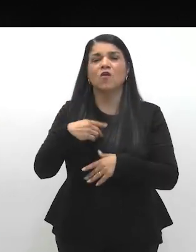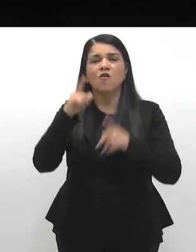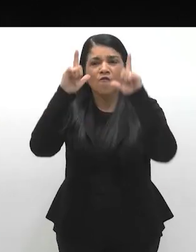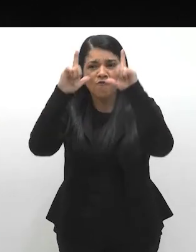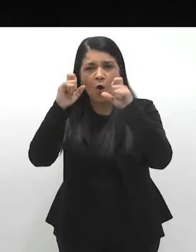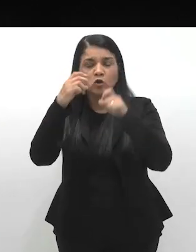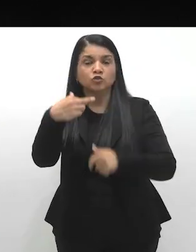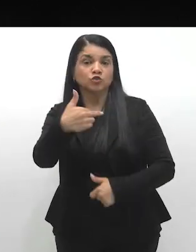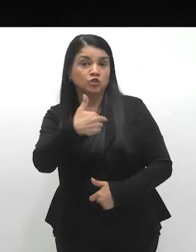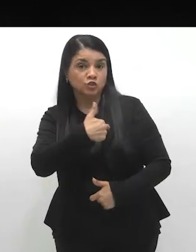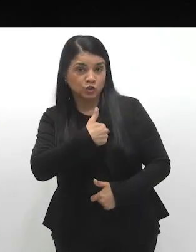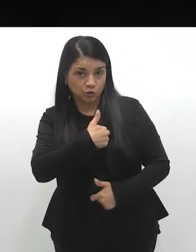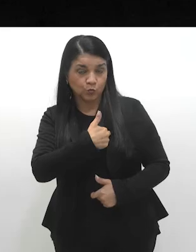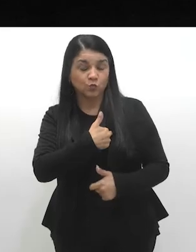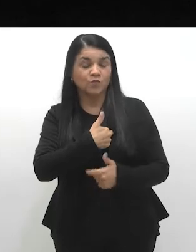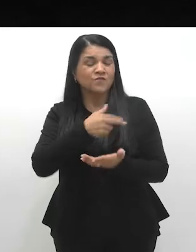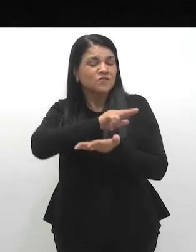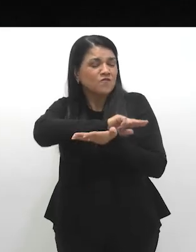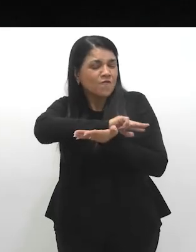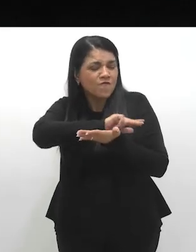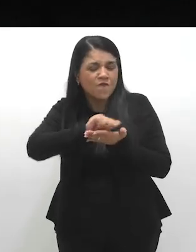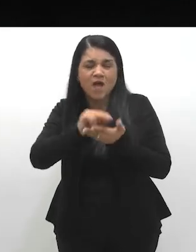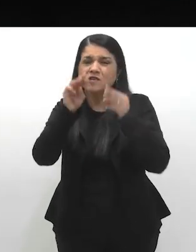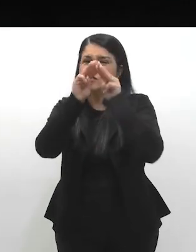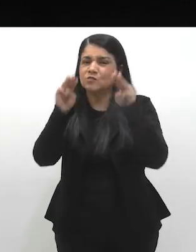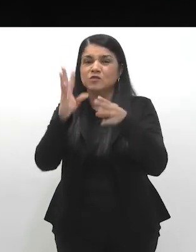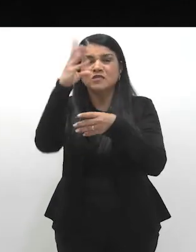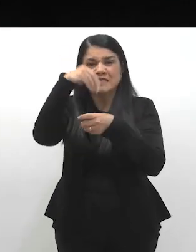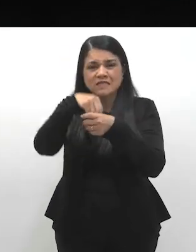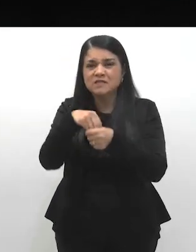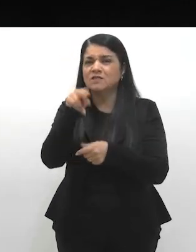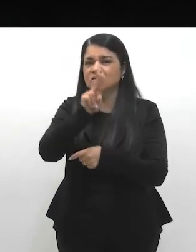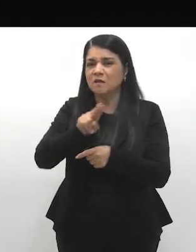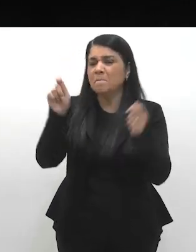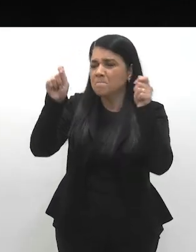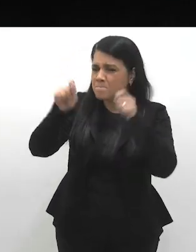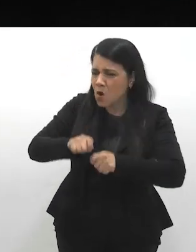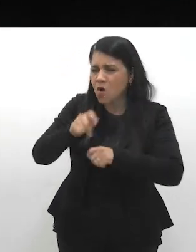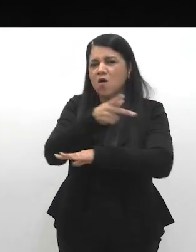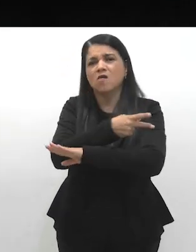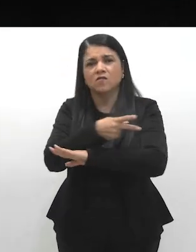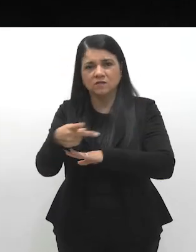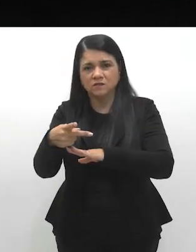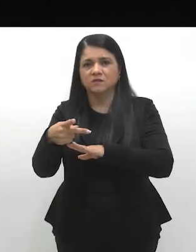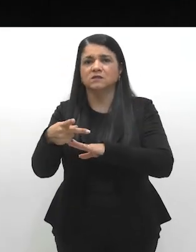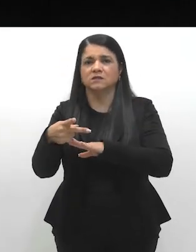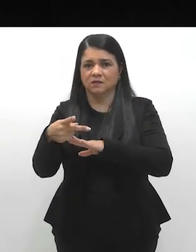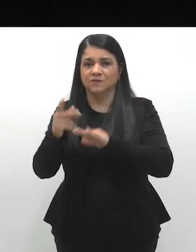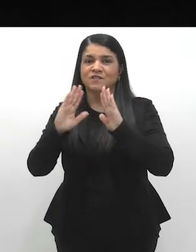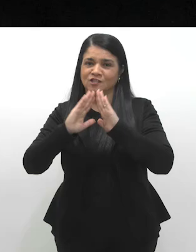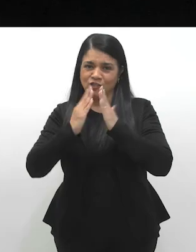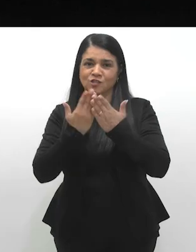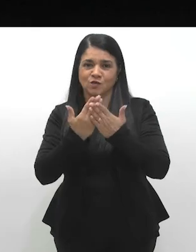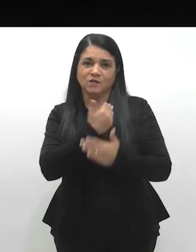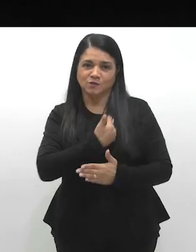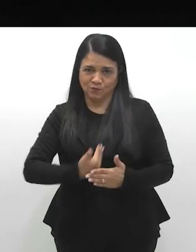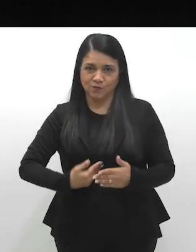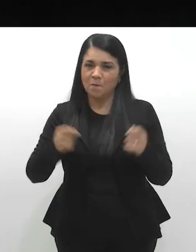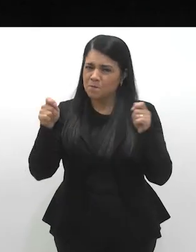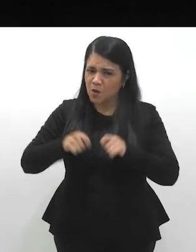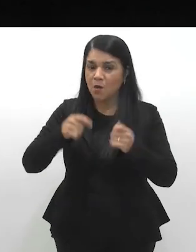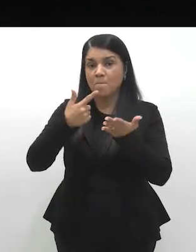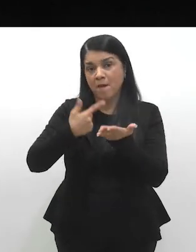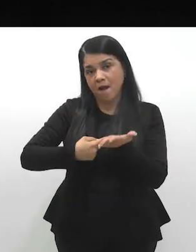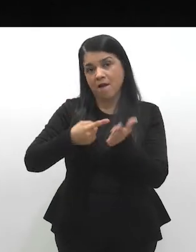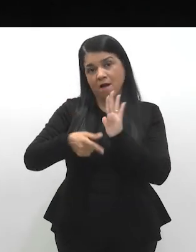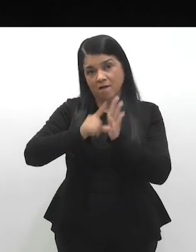criou, foto de Getúlio lá dentro. Enfim, são vários museus que nós temos dentro da universidade que podem ser visitados por